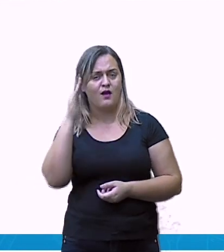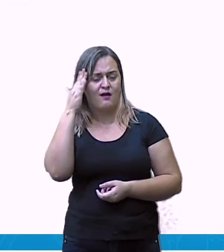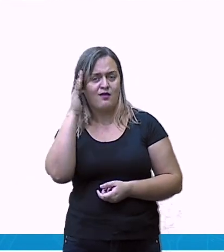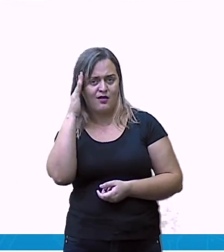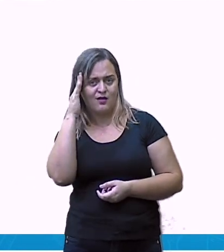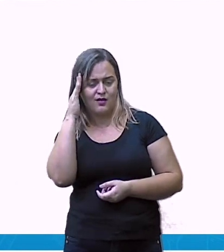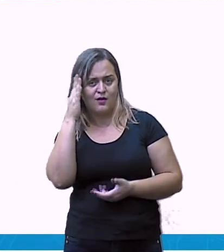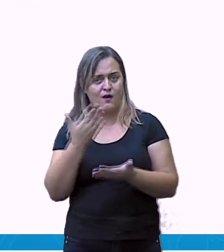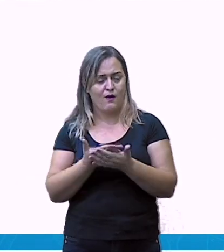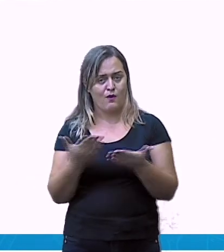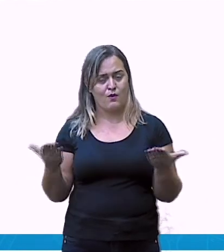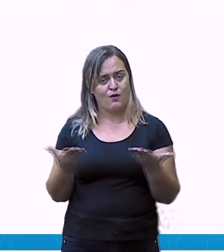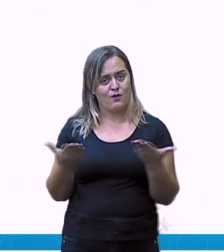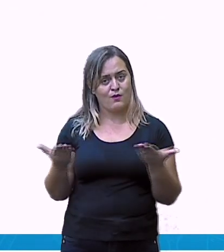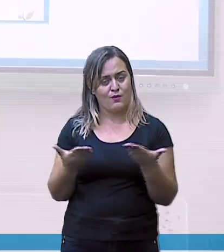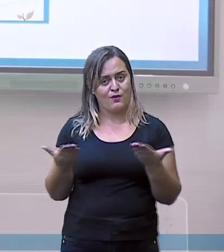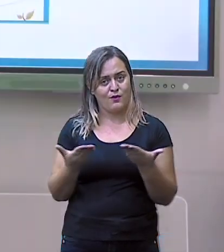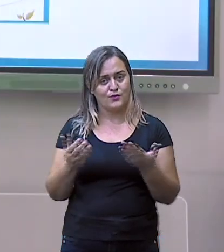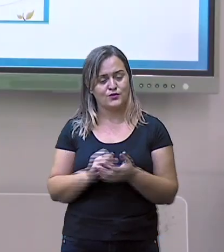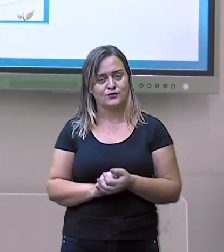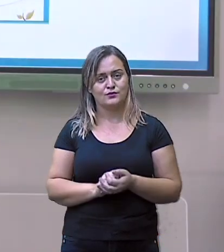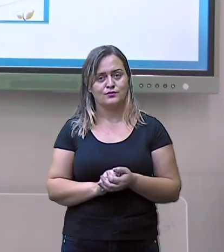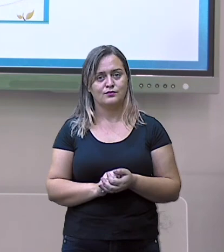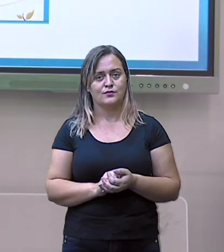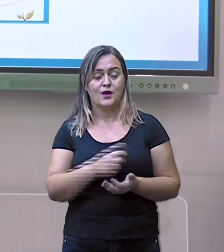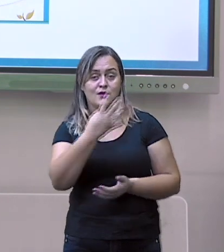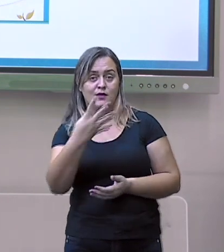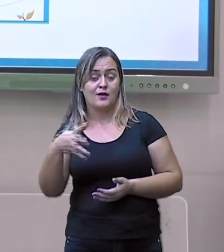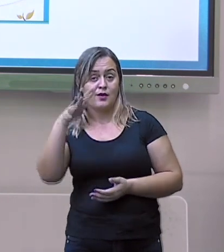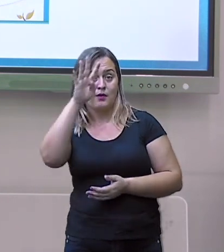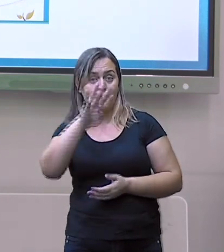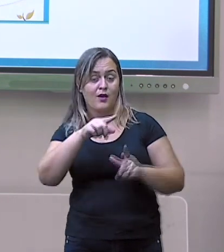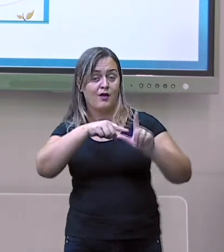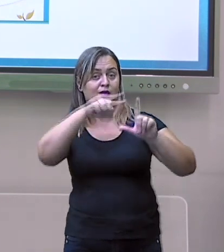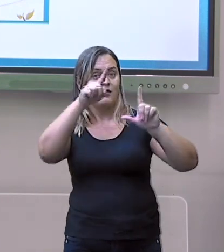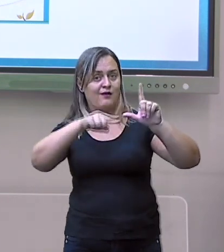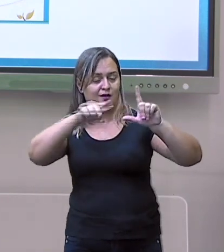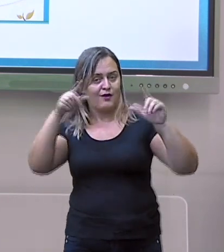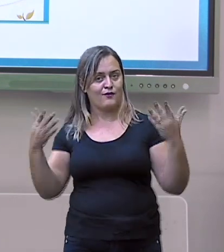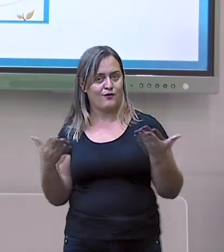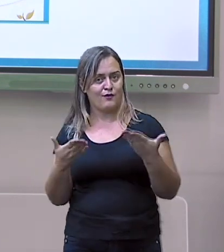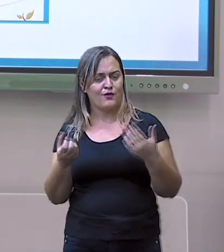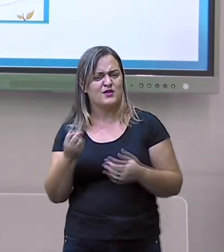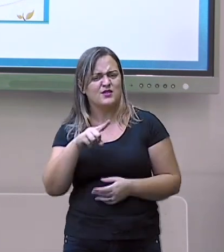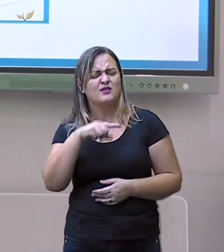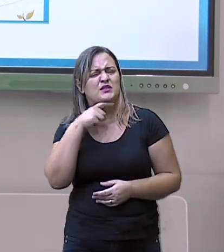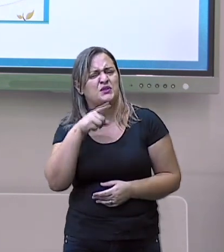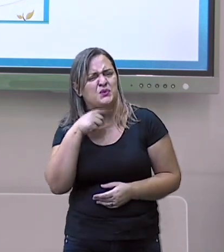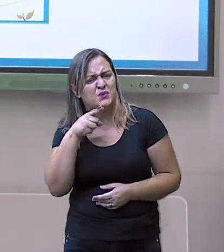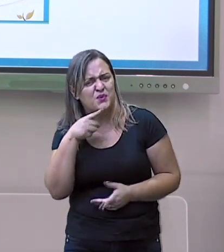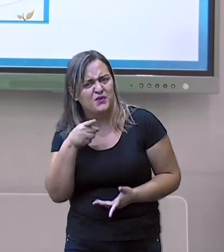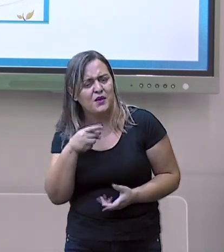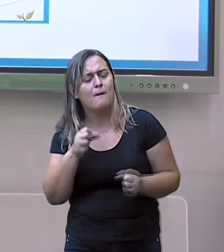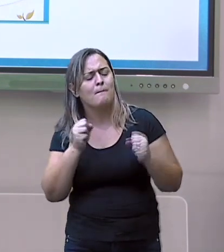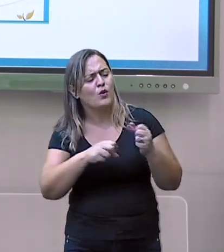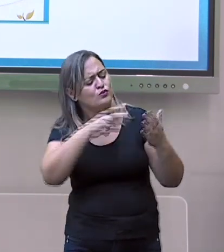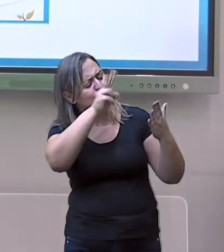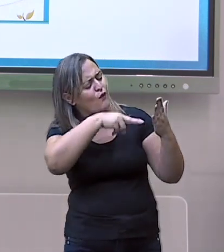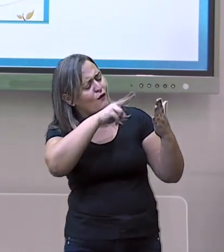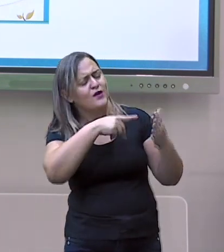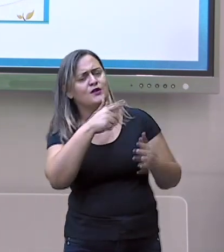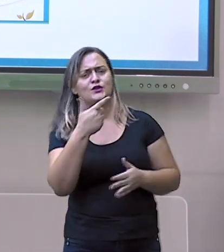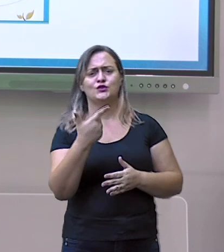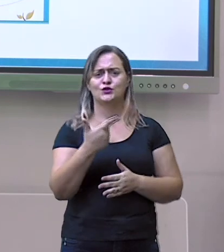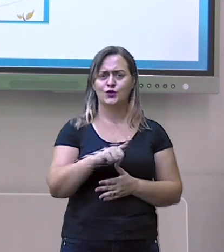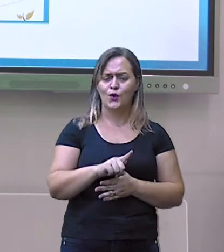compreendido. Essa foi a nossa aula de hoje sobre gráficos e tabelas. E se você tiver dúvida, pode assistir essa aula novamente, pode